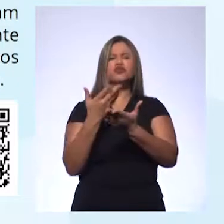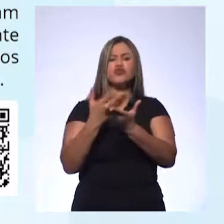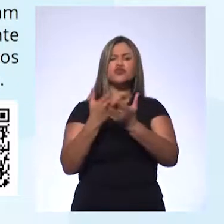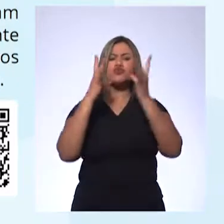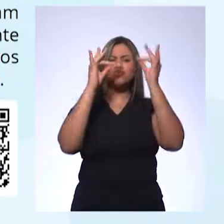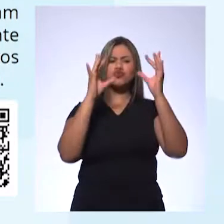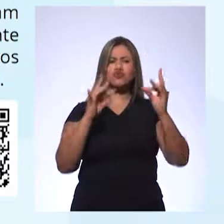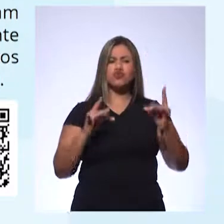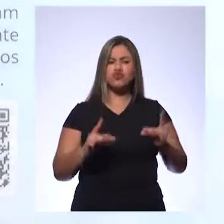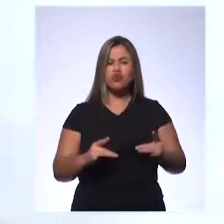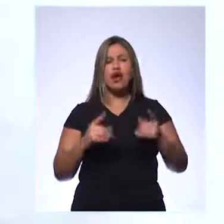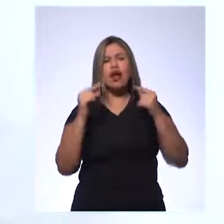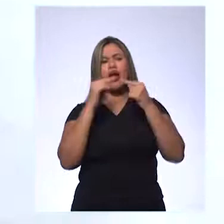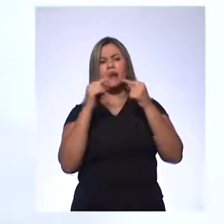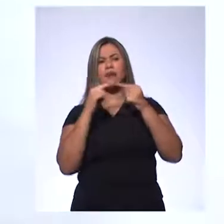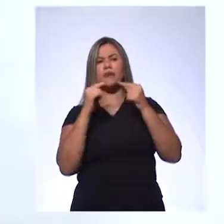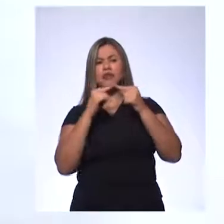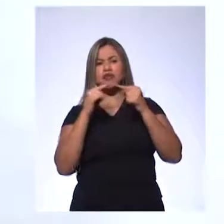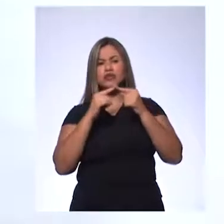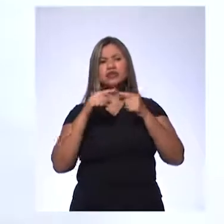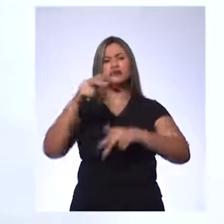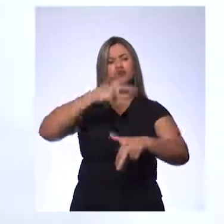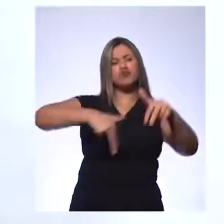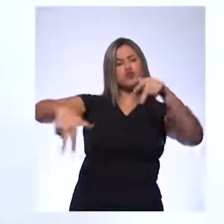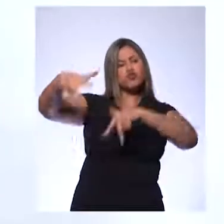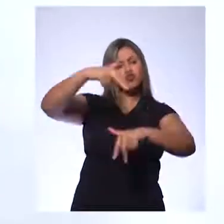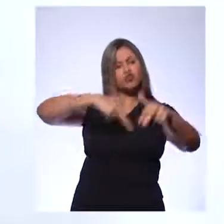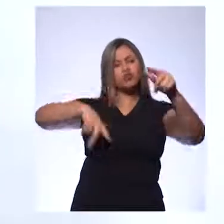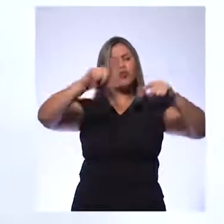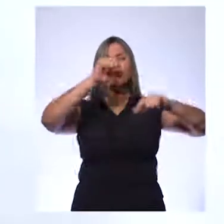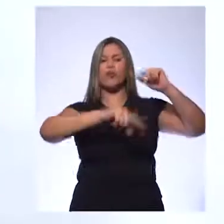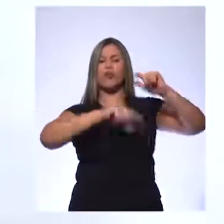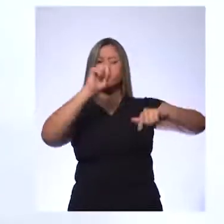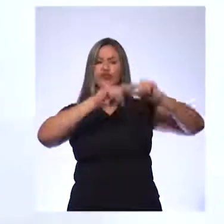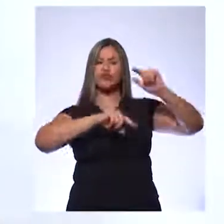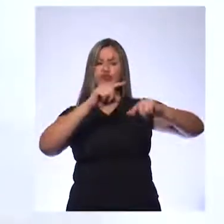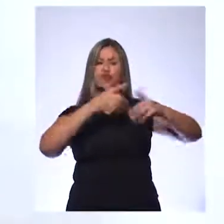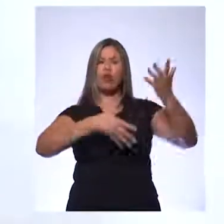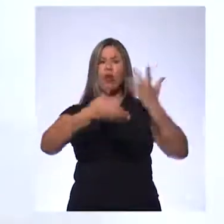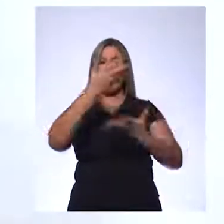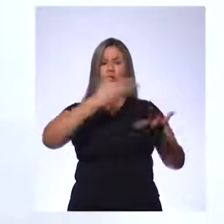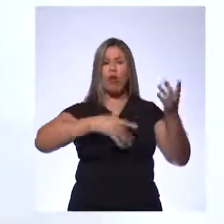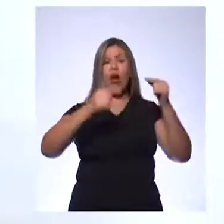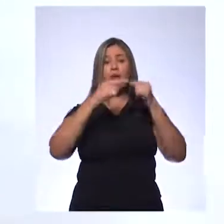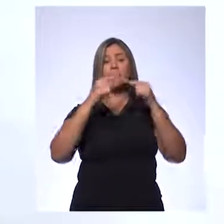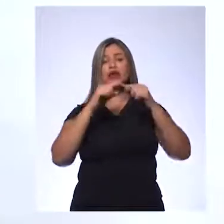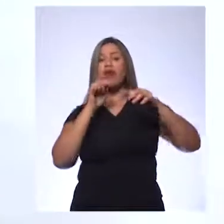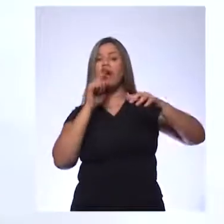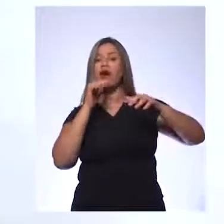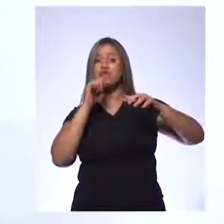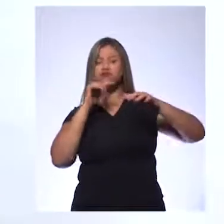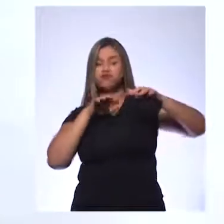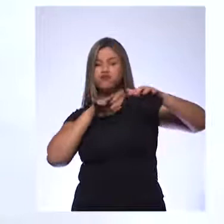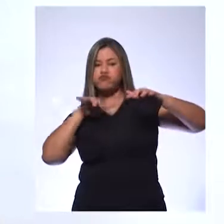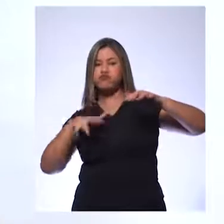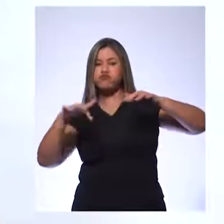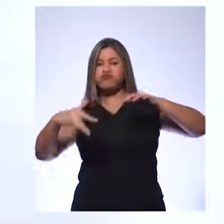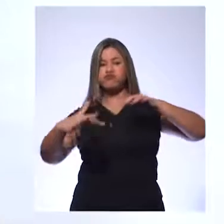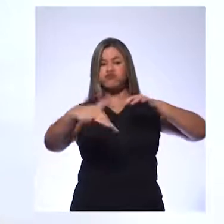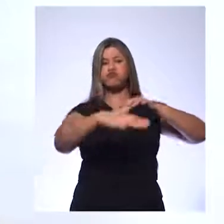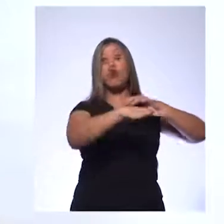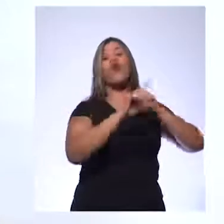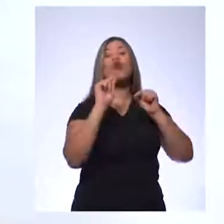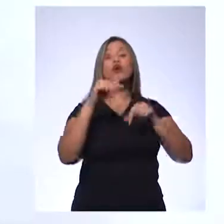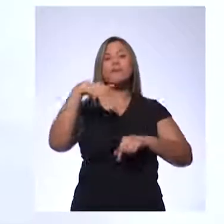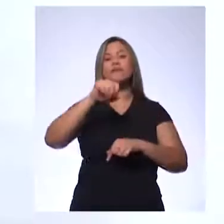descrever a dinâmica de circulação de pessoas de produtos no Mediterrâneo nós tivemos uma aula que falou